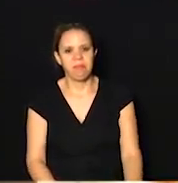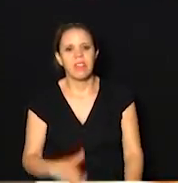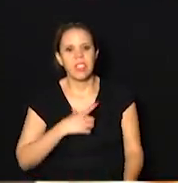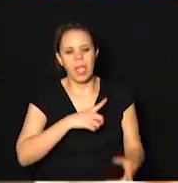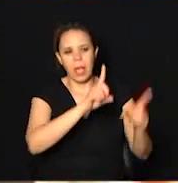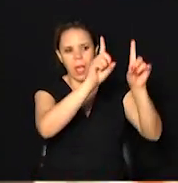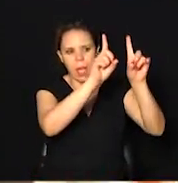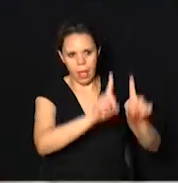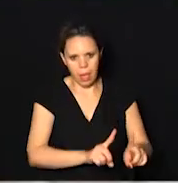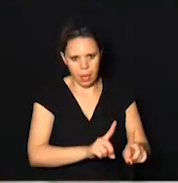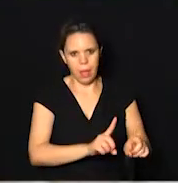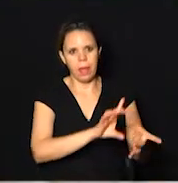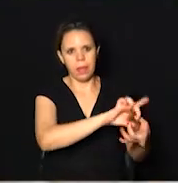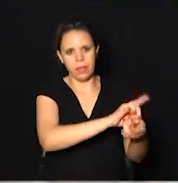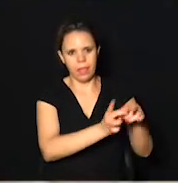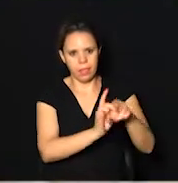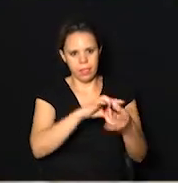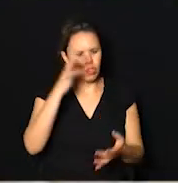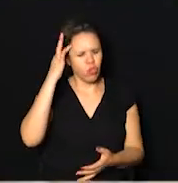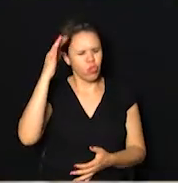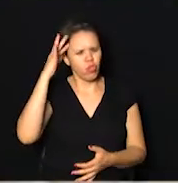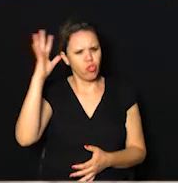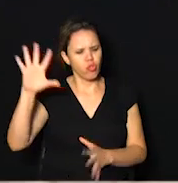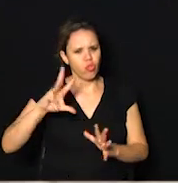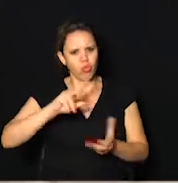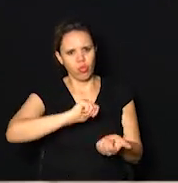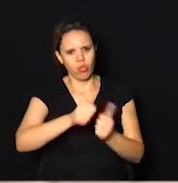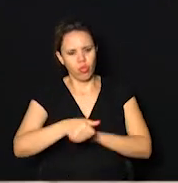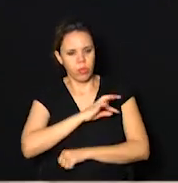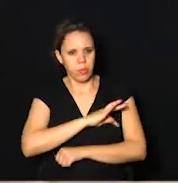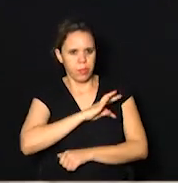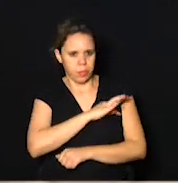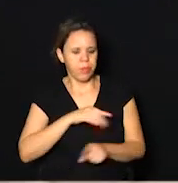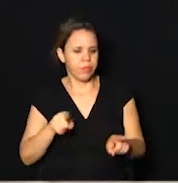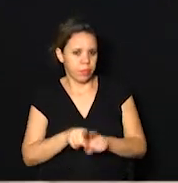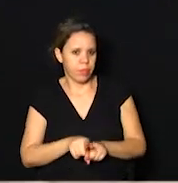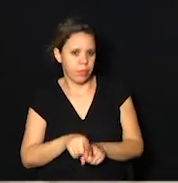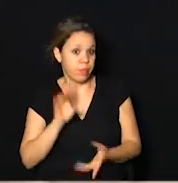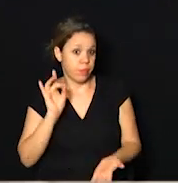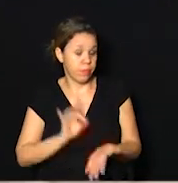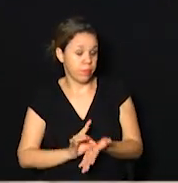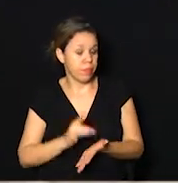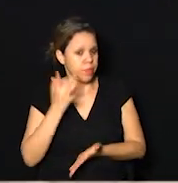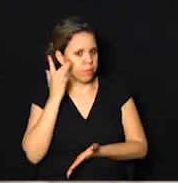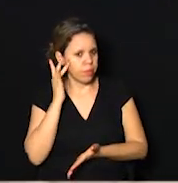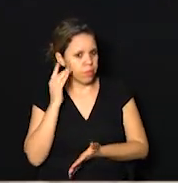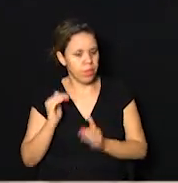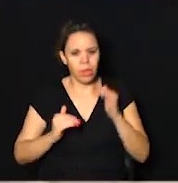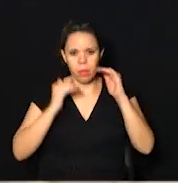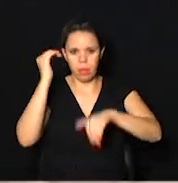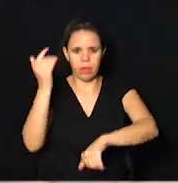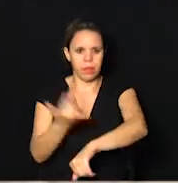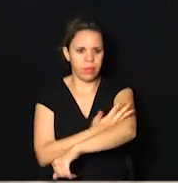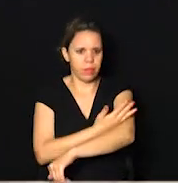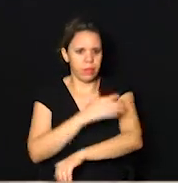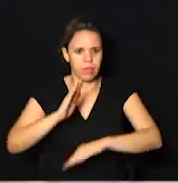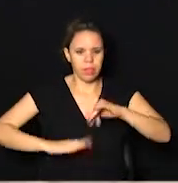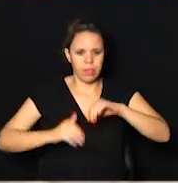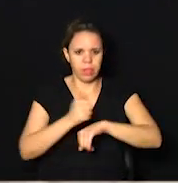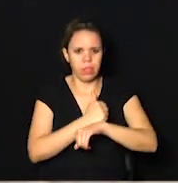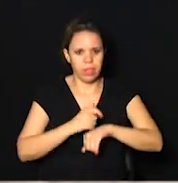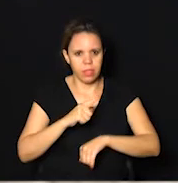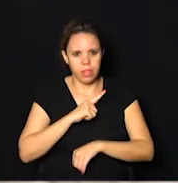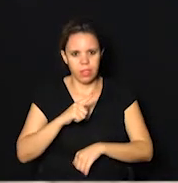paraolimpíada é um sonho e todo o atleta o técnico também né é realmente foi acho que uma das maiores emoções